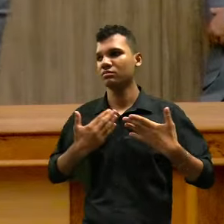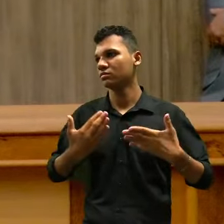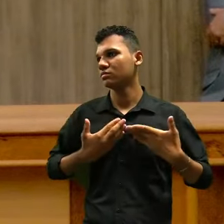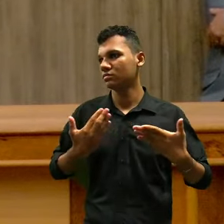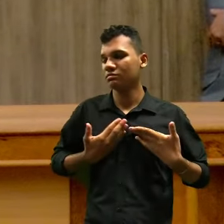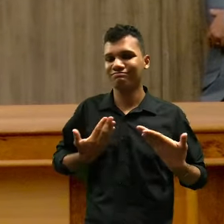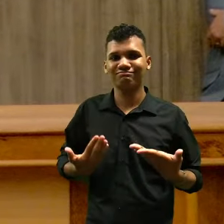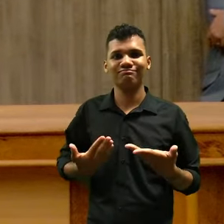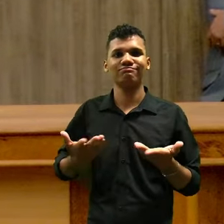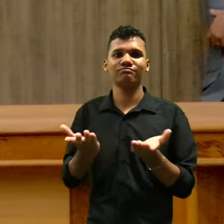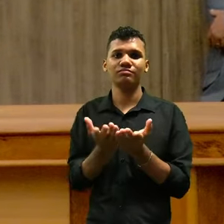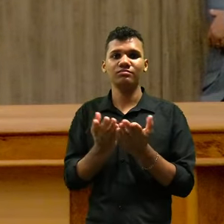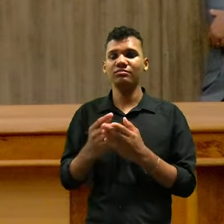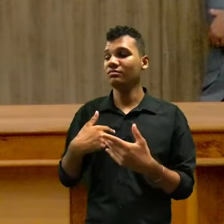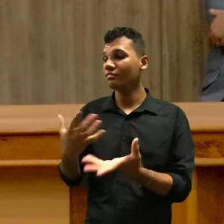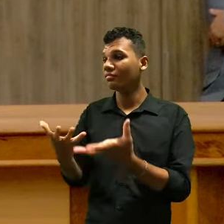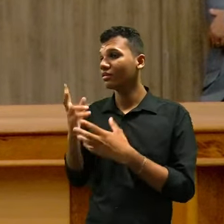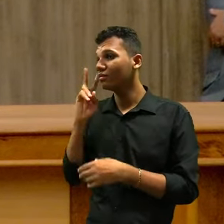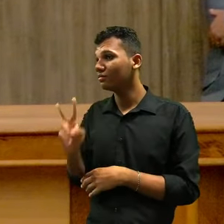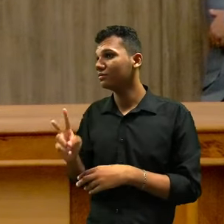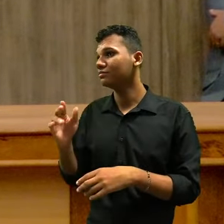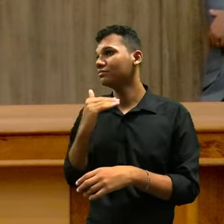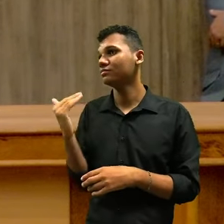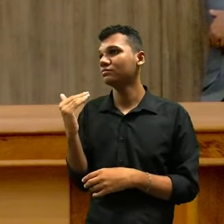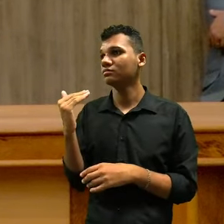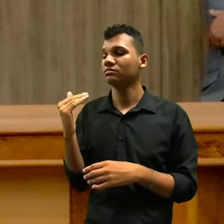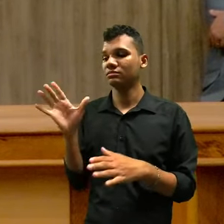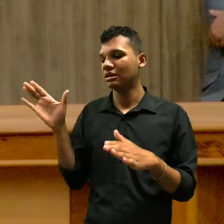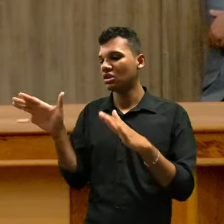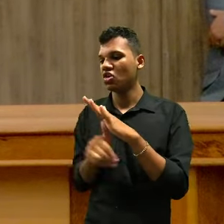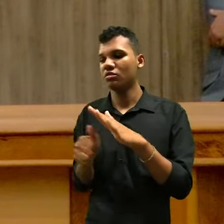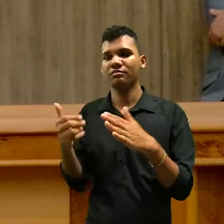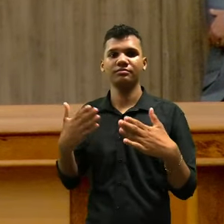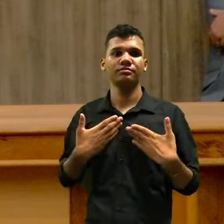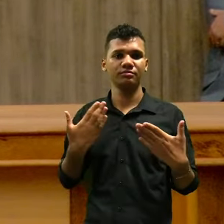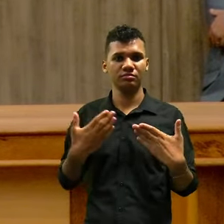eu quero é ver morte arrancar alegria de